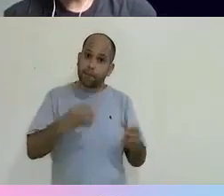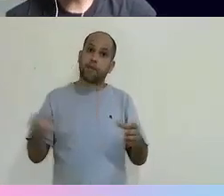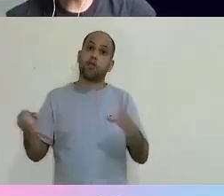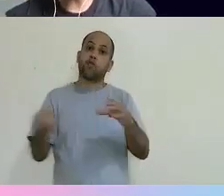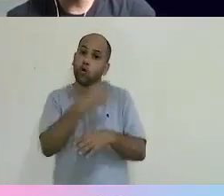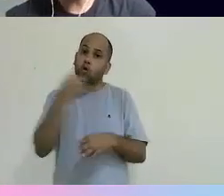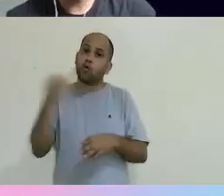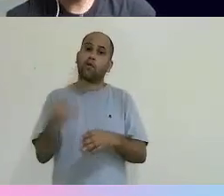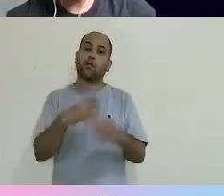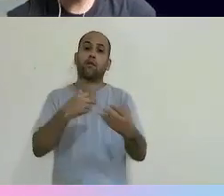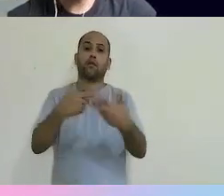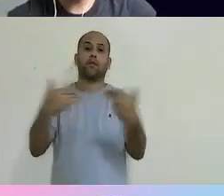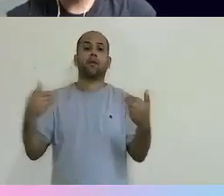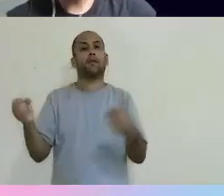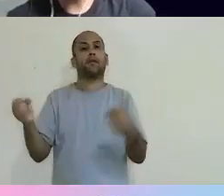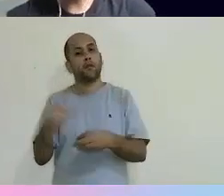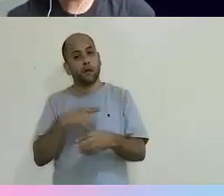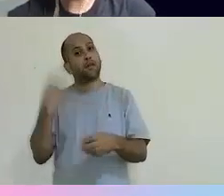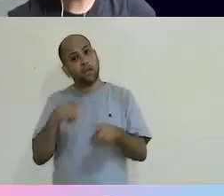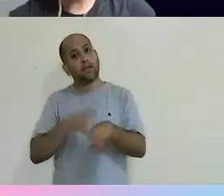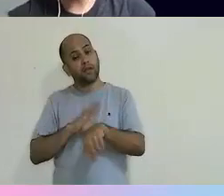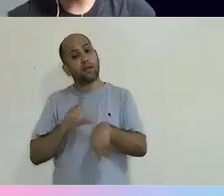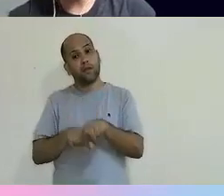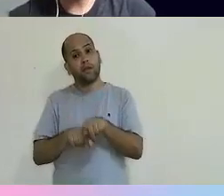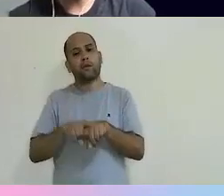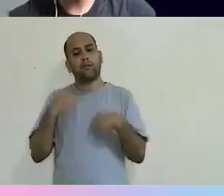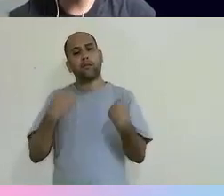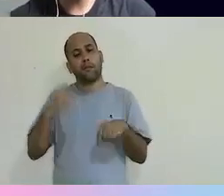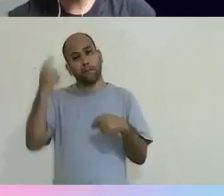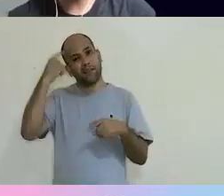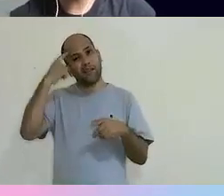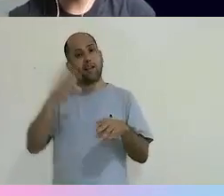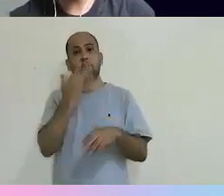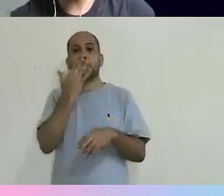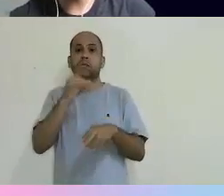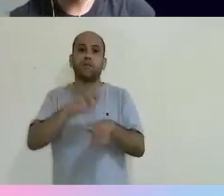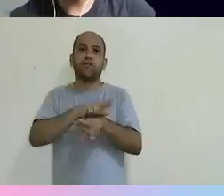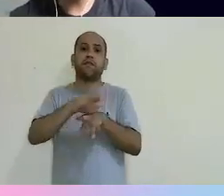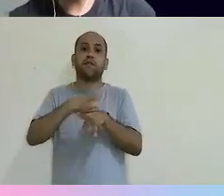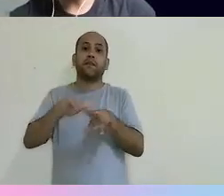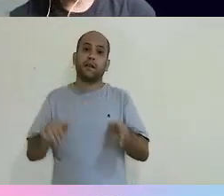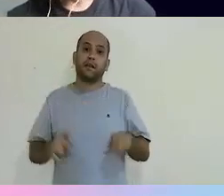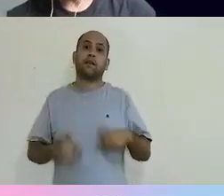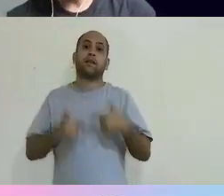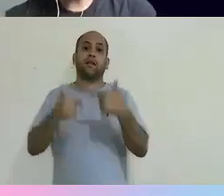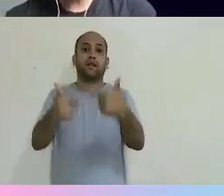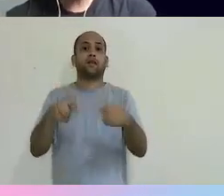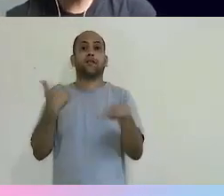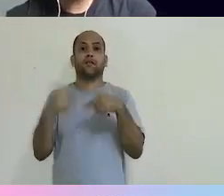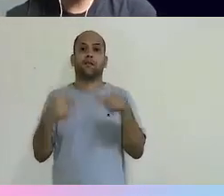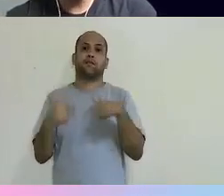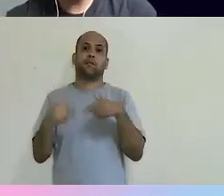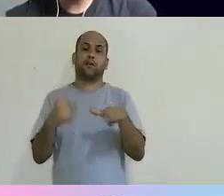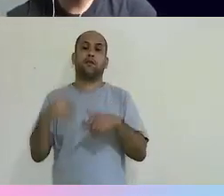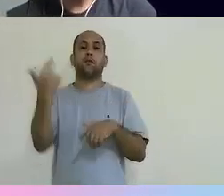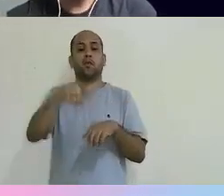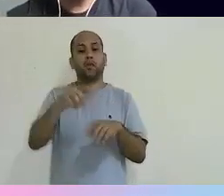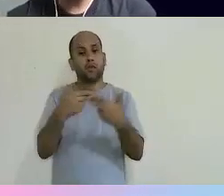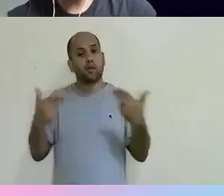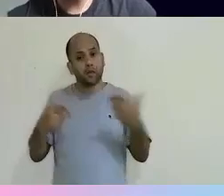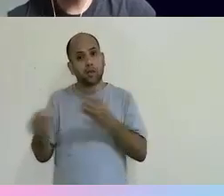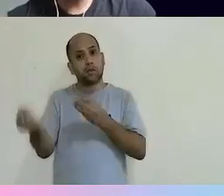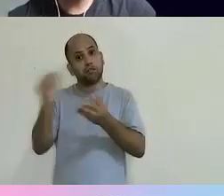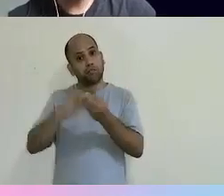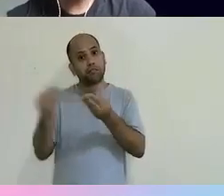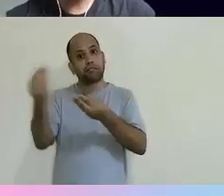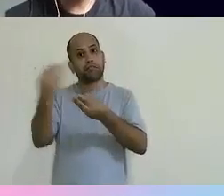inovando, e a gente precisa fazer isso também. A gente precisa pensar em formas diferentes de fazer o que a gente já faz hoje e outras coisas que vão estar sendo